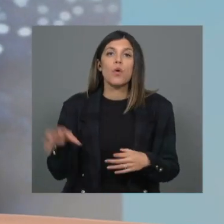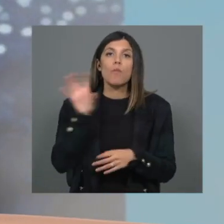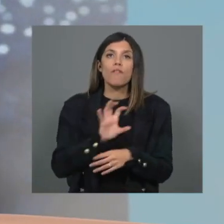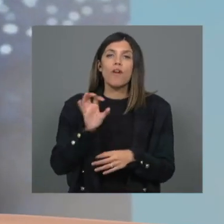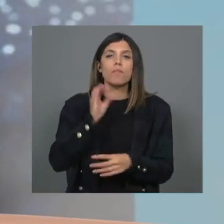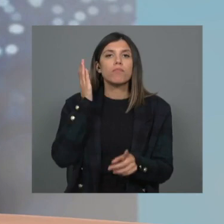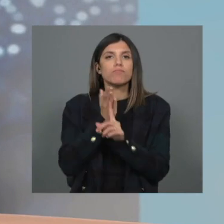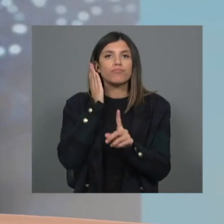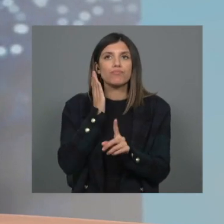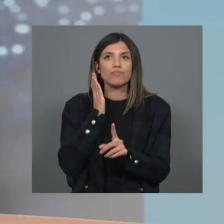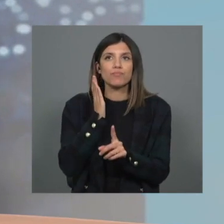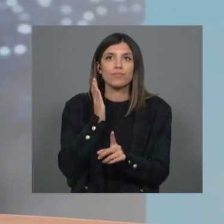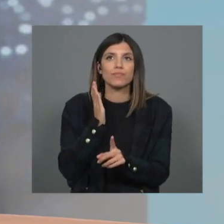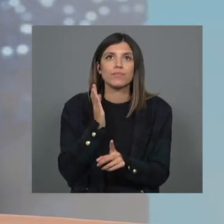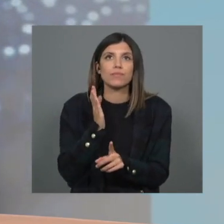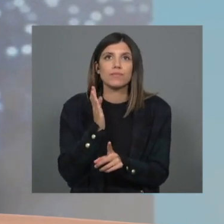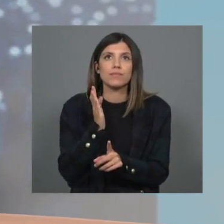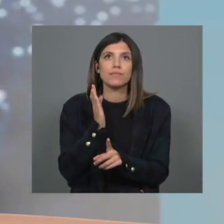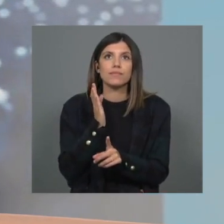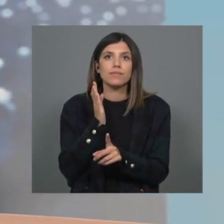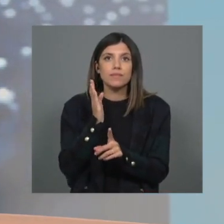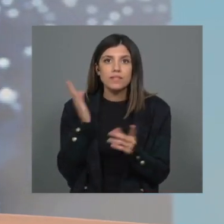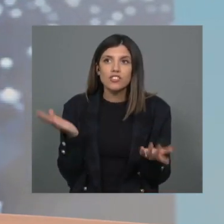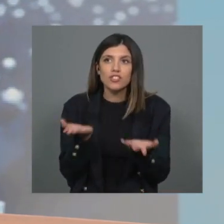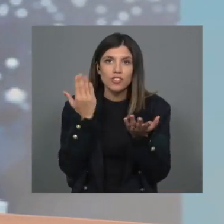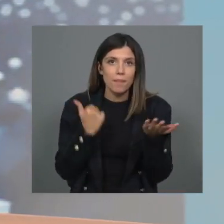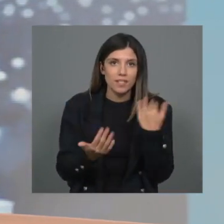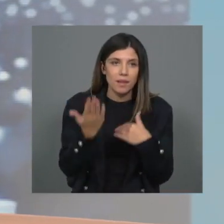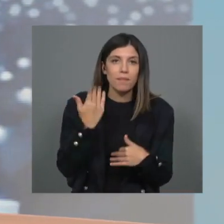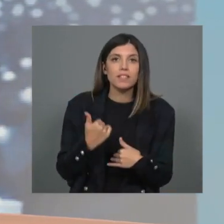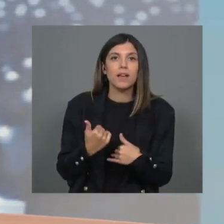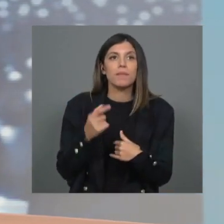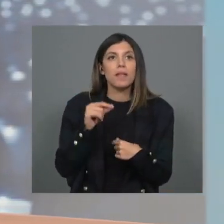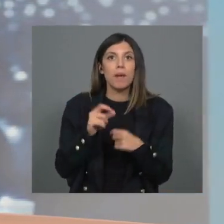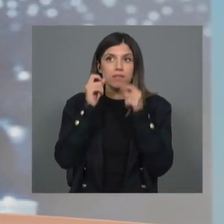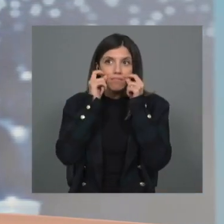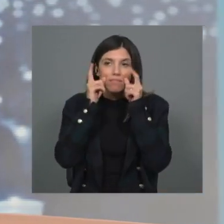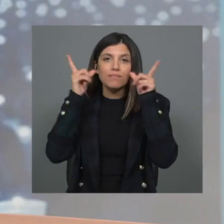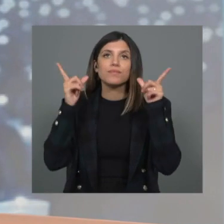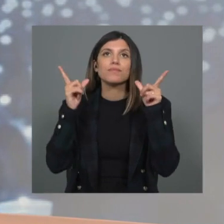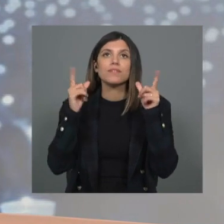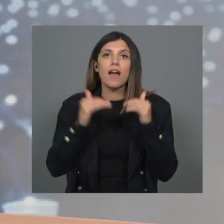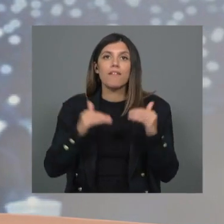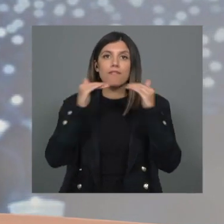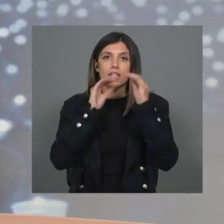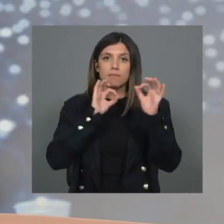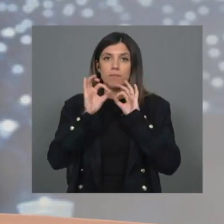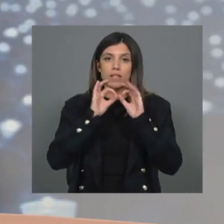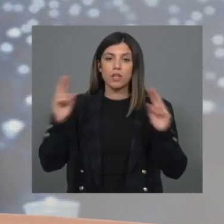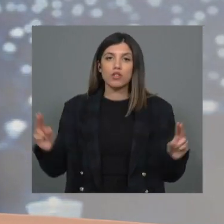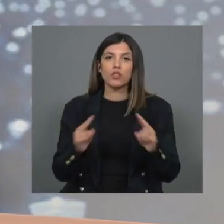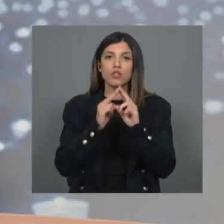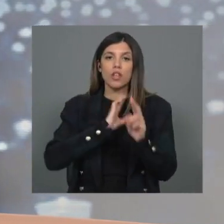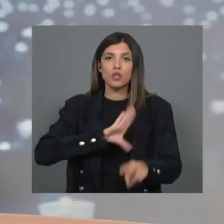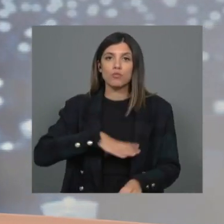concreta também de envolver e de chamar a atenção para esta fase preparatória das Jornadas Mundiais da